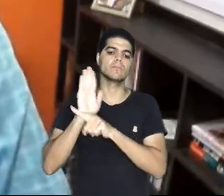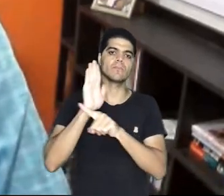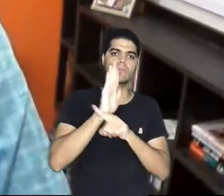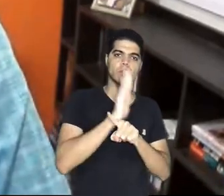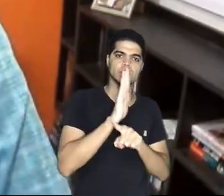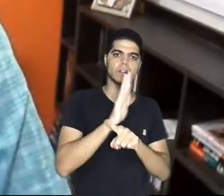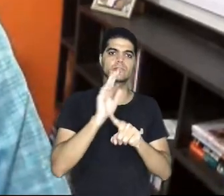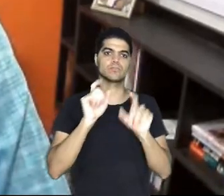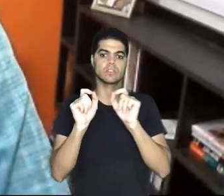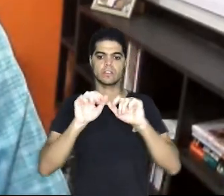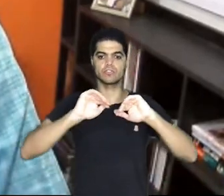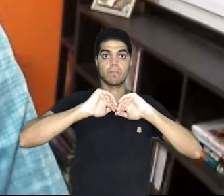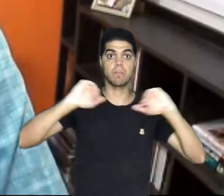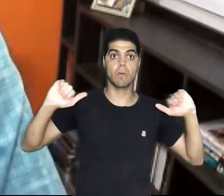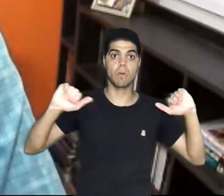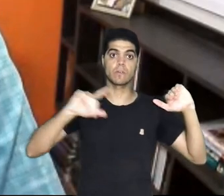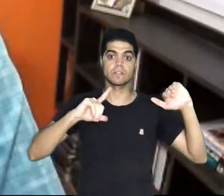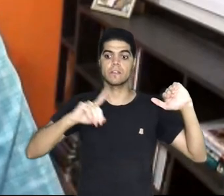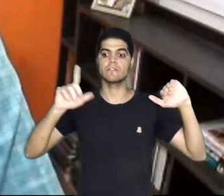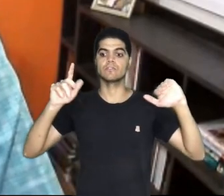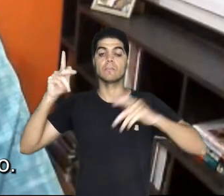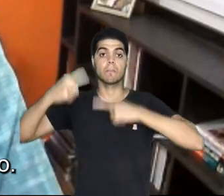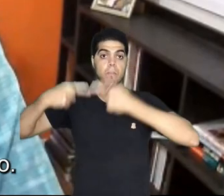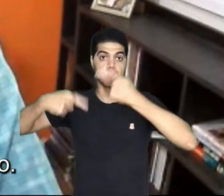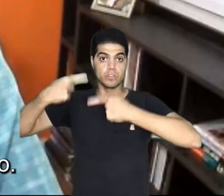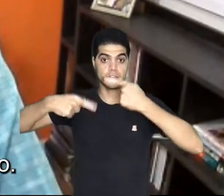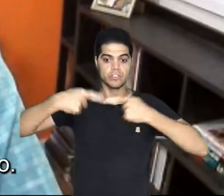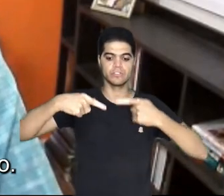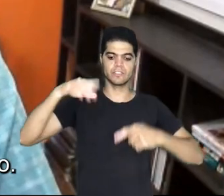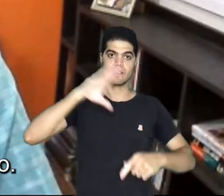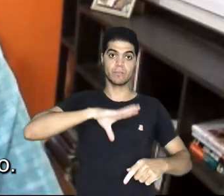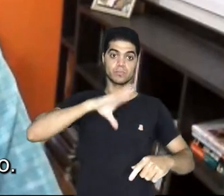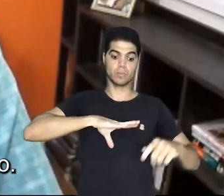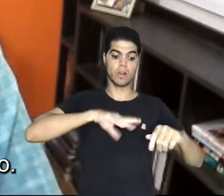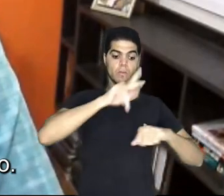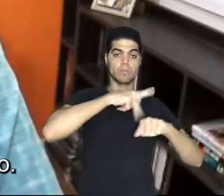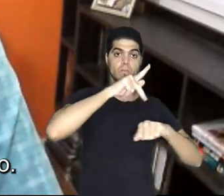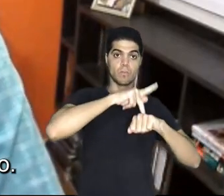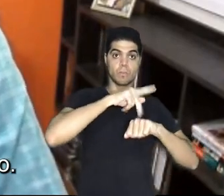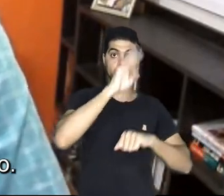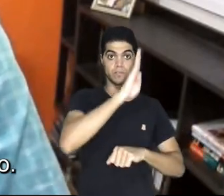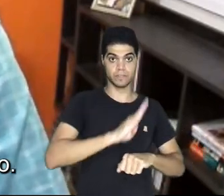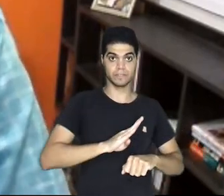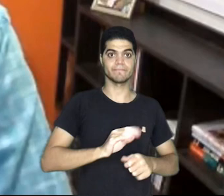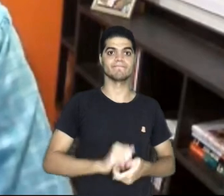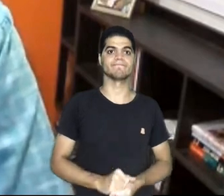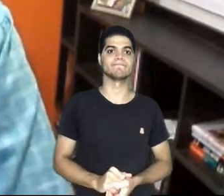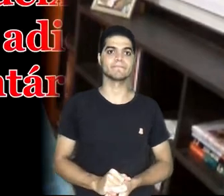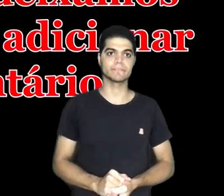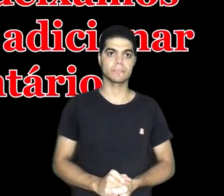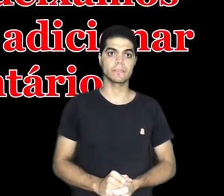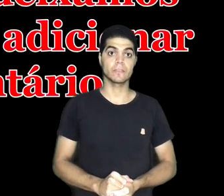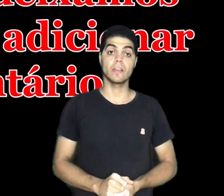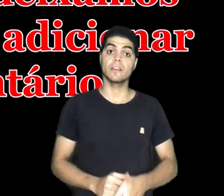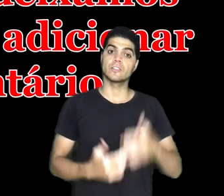processo de separação política entre Portugal e Brasil, mas também a outros temas que são muito importantes nesse mesmo processo. A